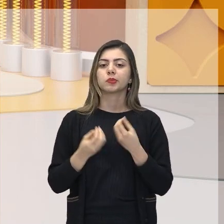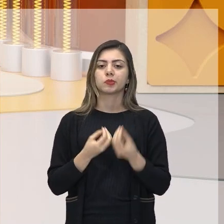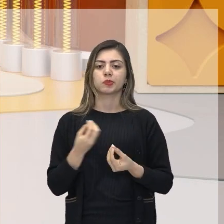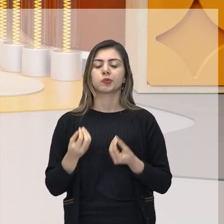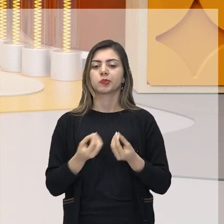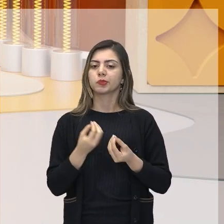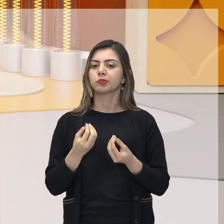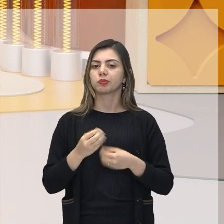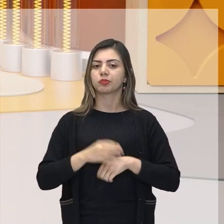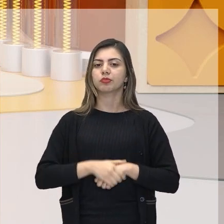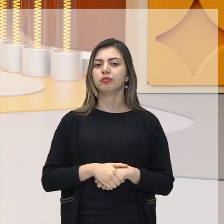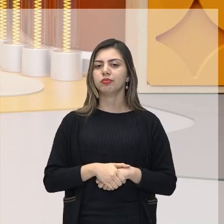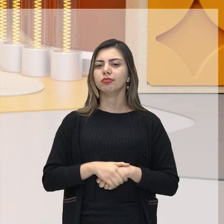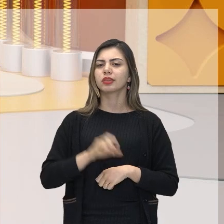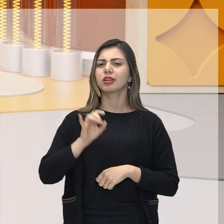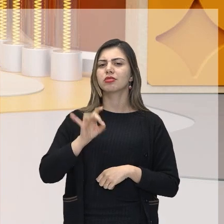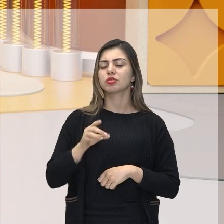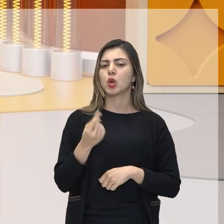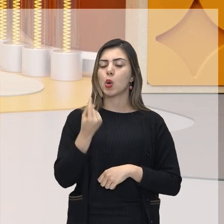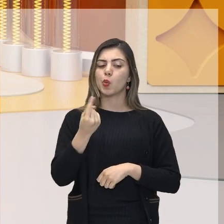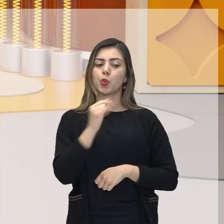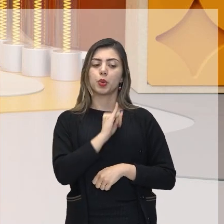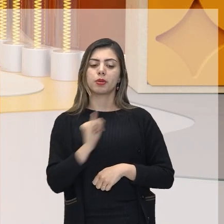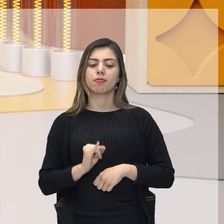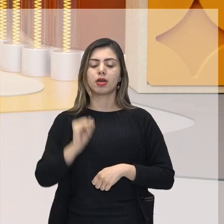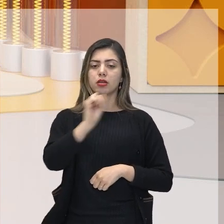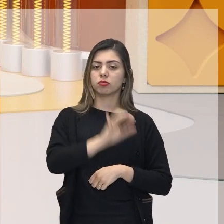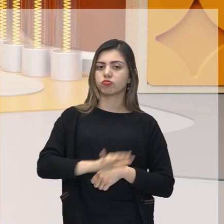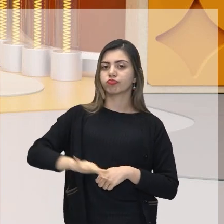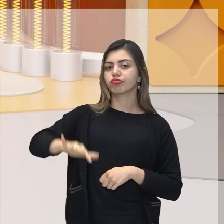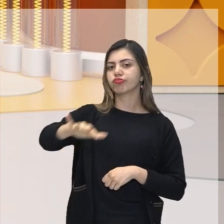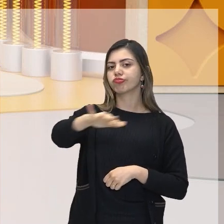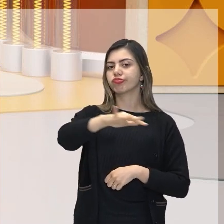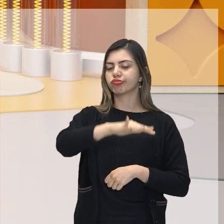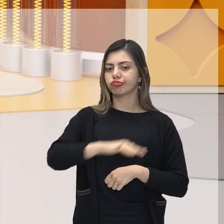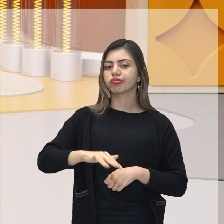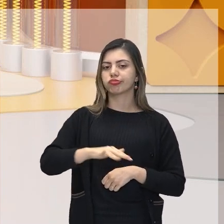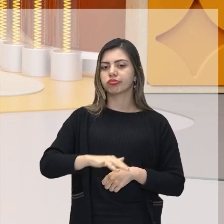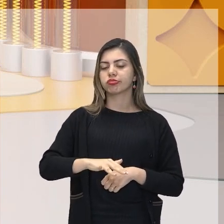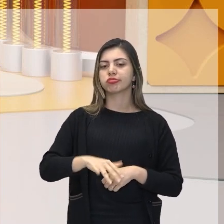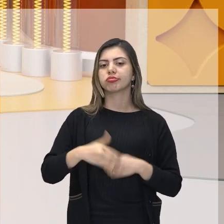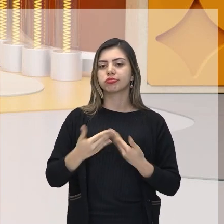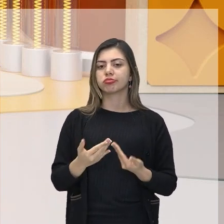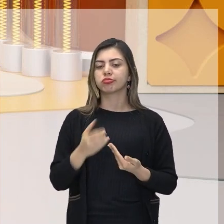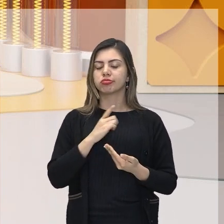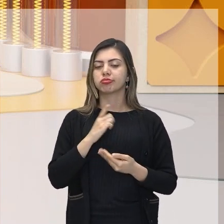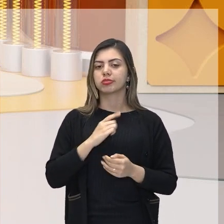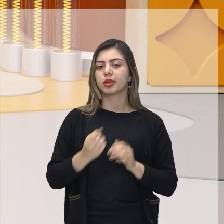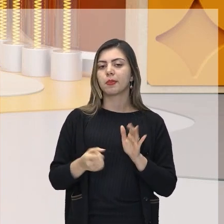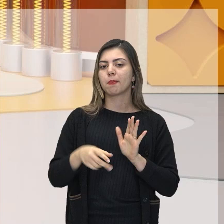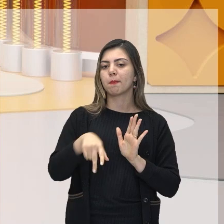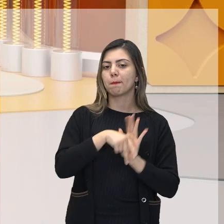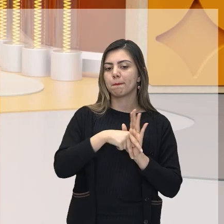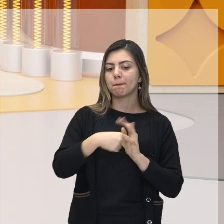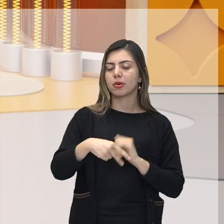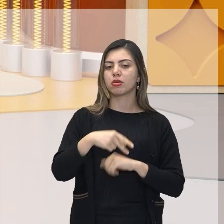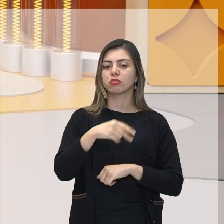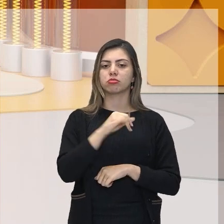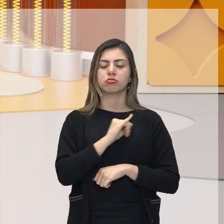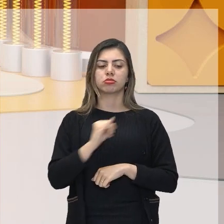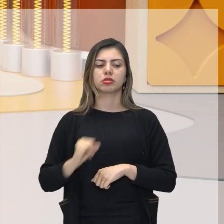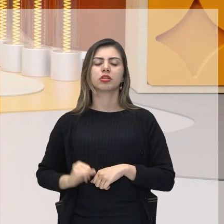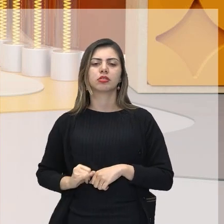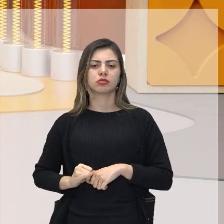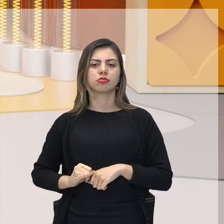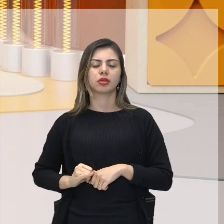Brasil sendo o único império daquela região, única monarquia daquela região, não seria interessante,